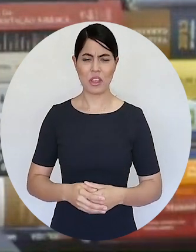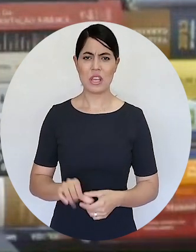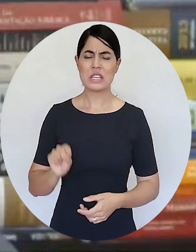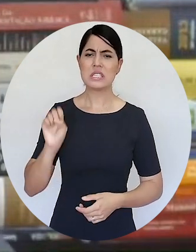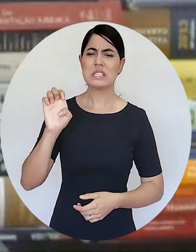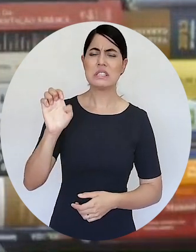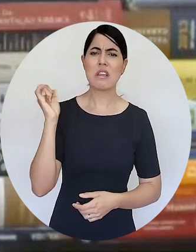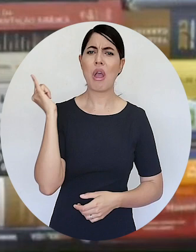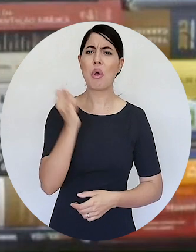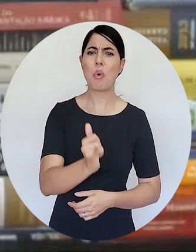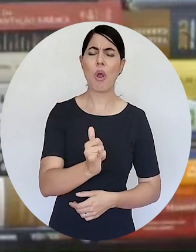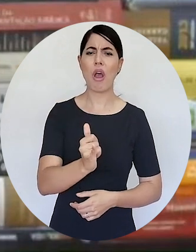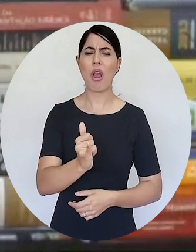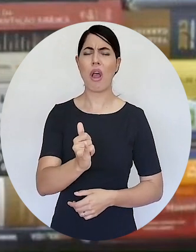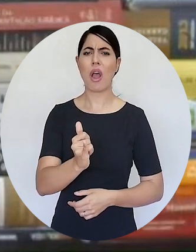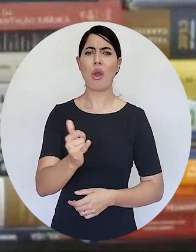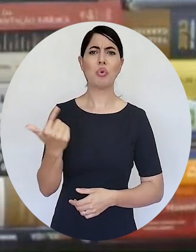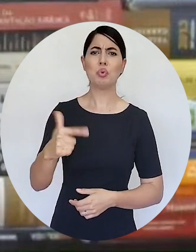não há